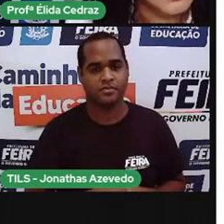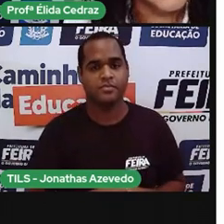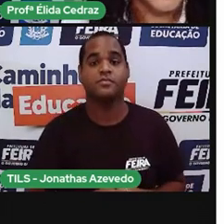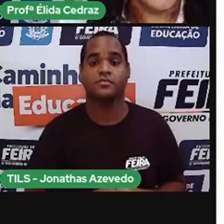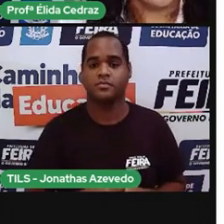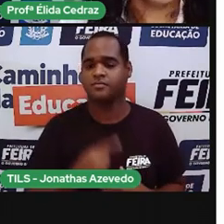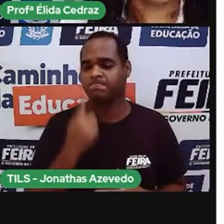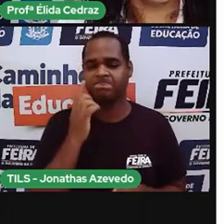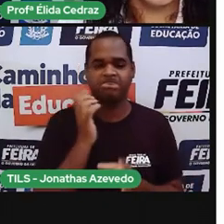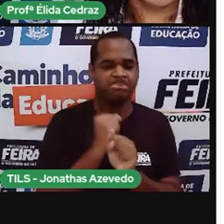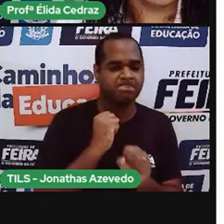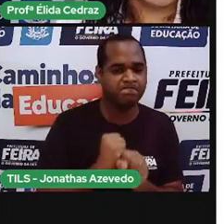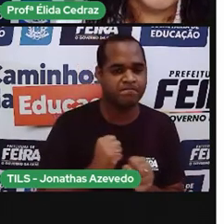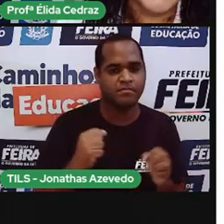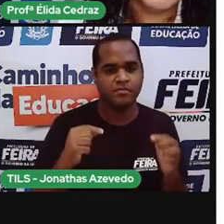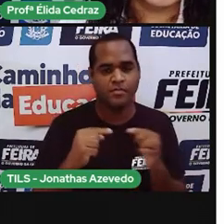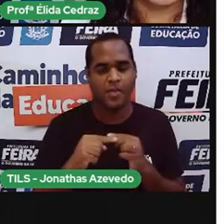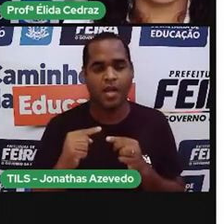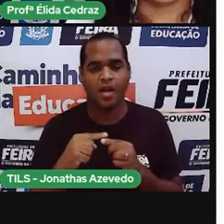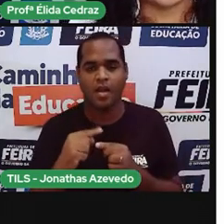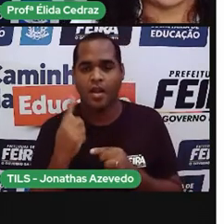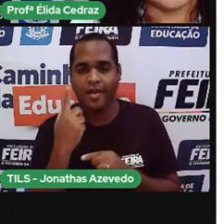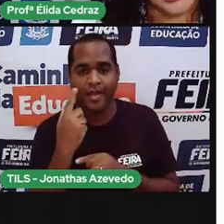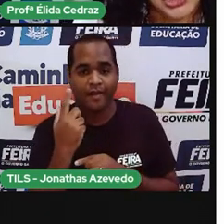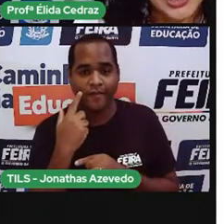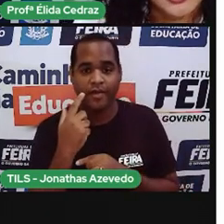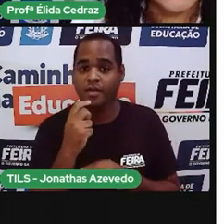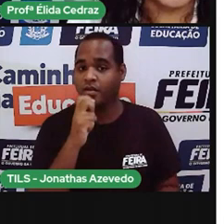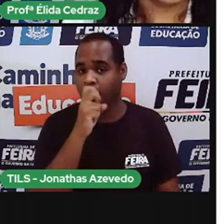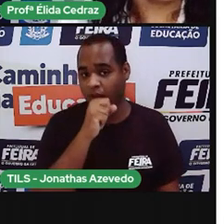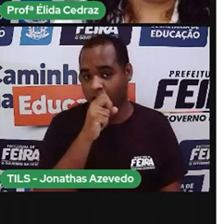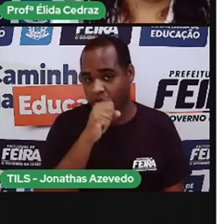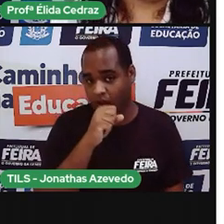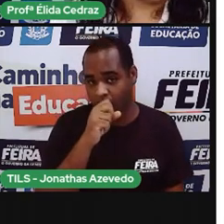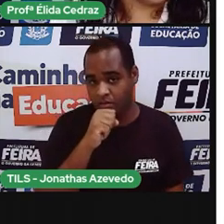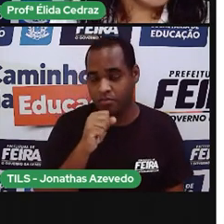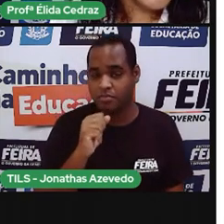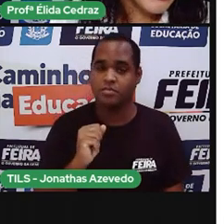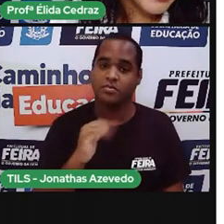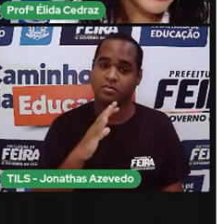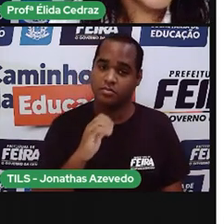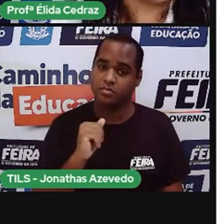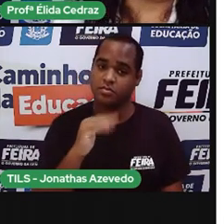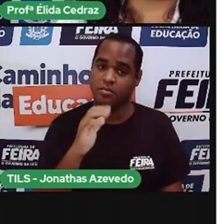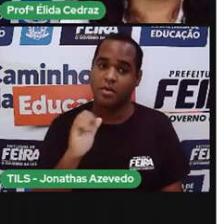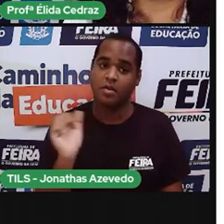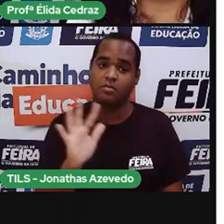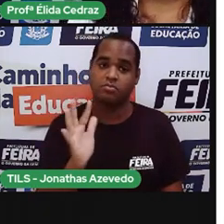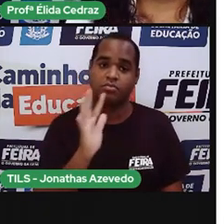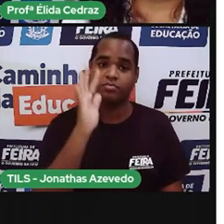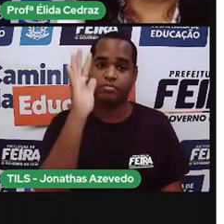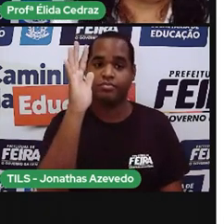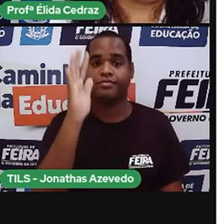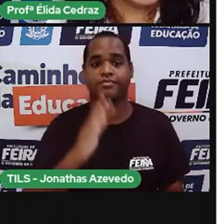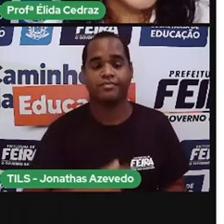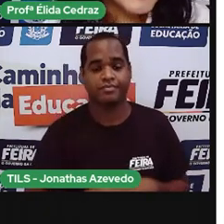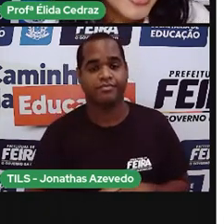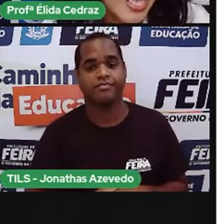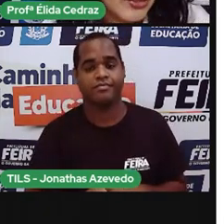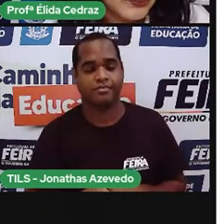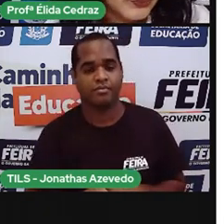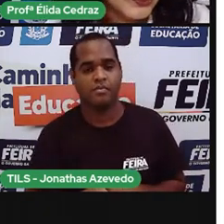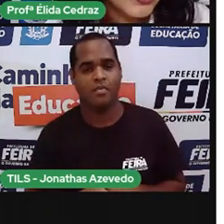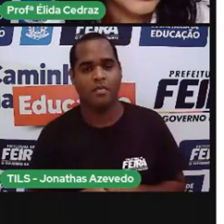cores. Onde teve mais laranja é o mercado com preço